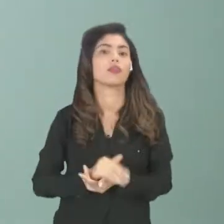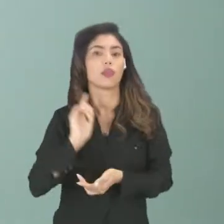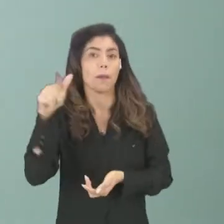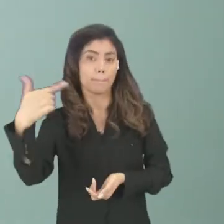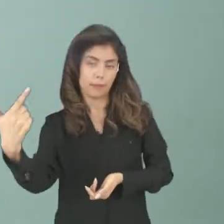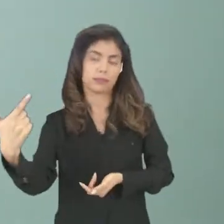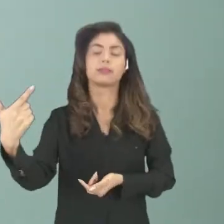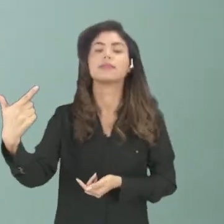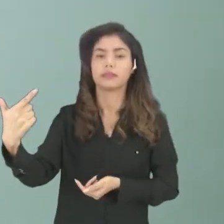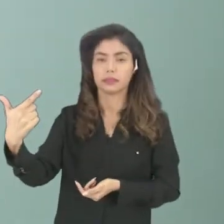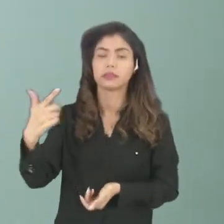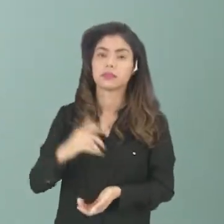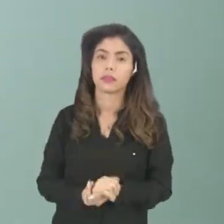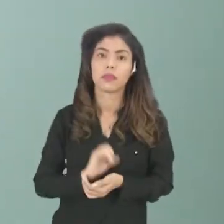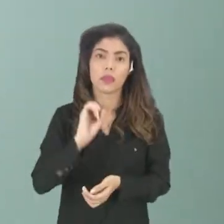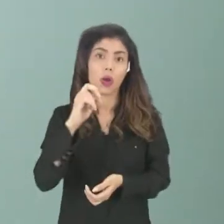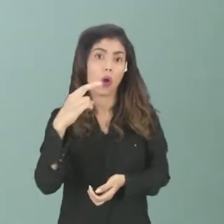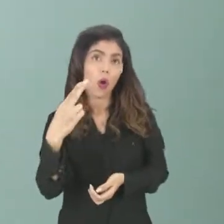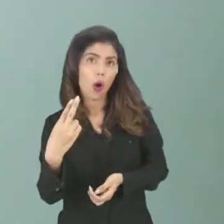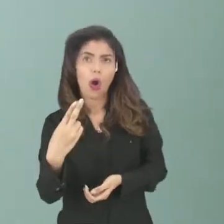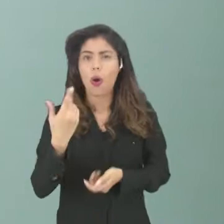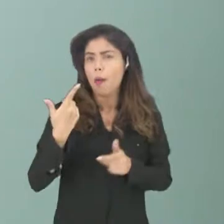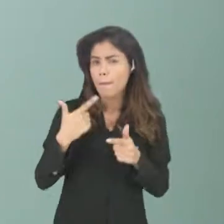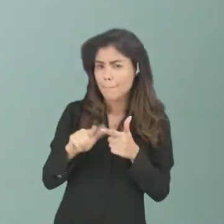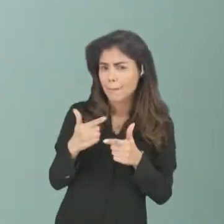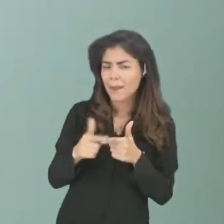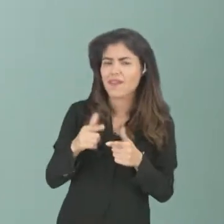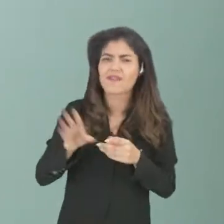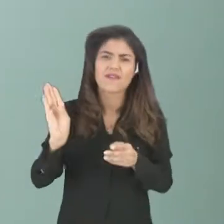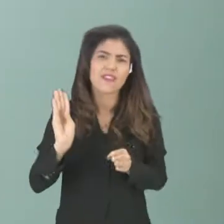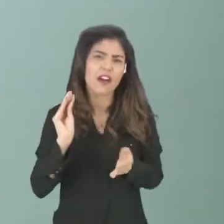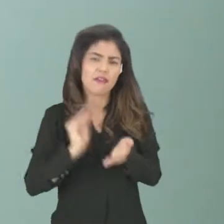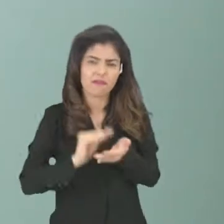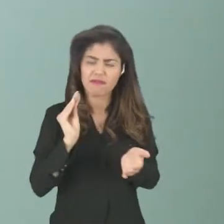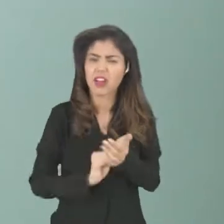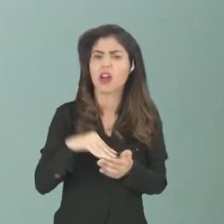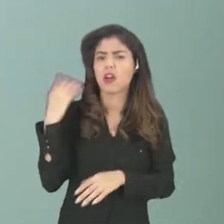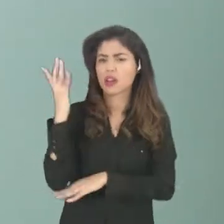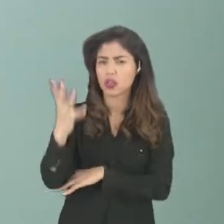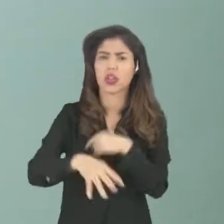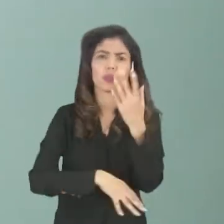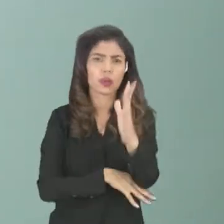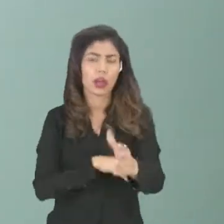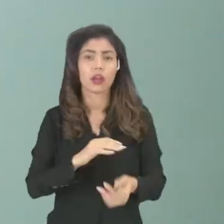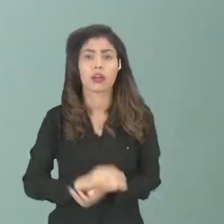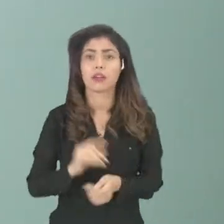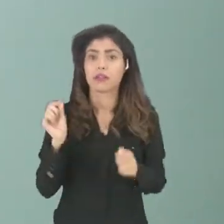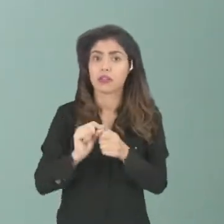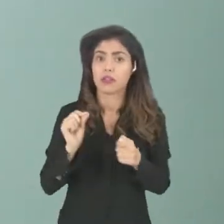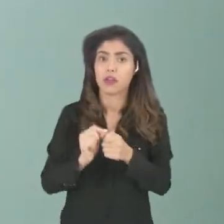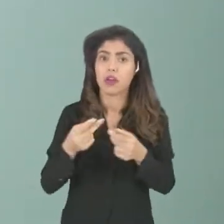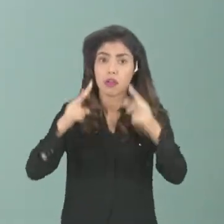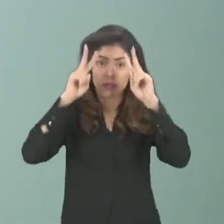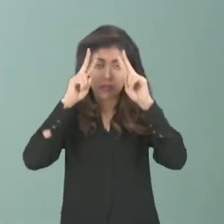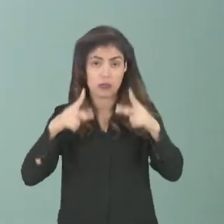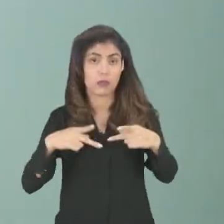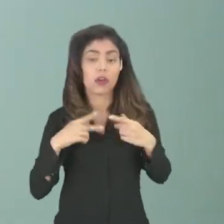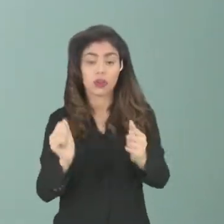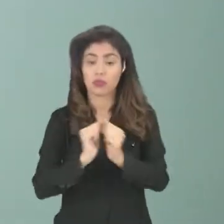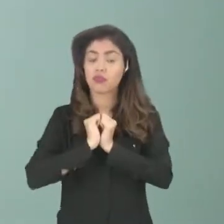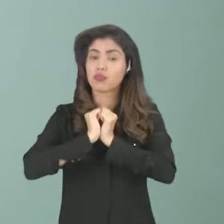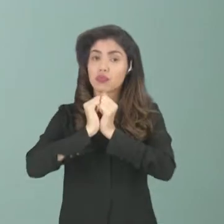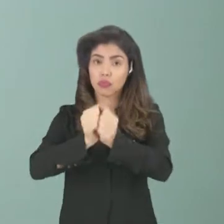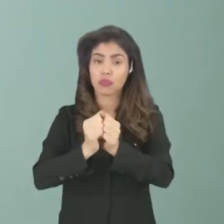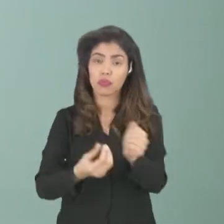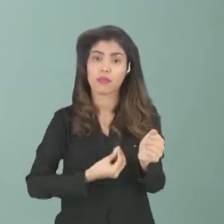seu semelhante, ou por uma escassez, algum evento natural que fez com que os homens começassem a viver juntos,